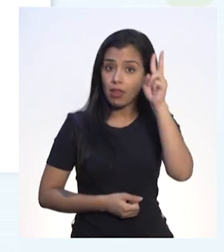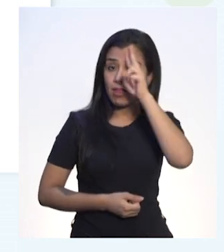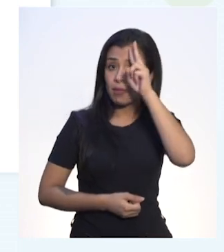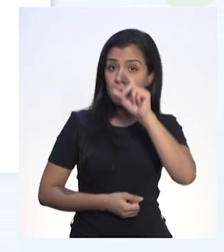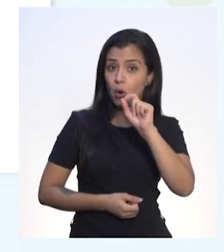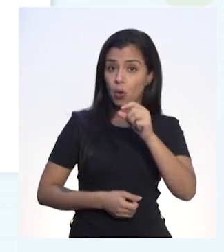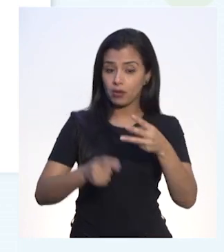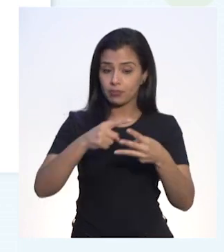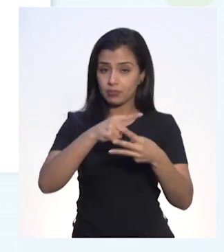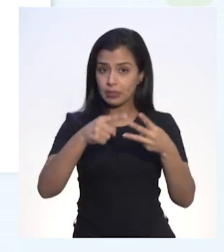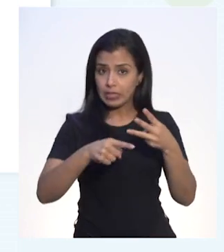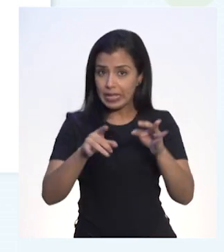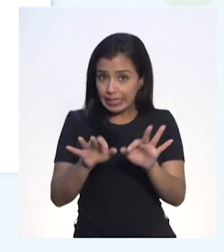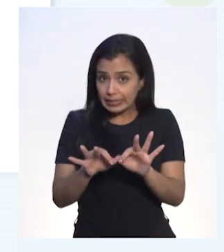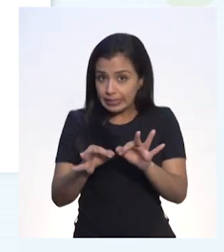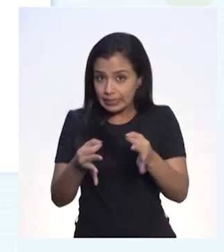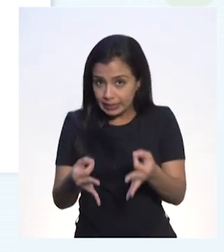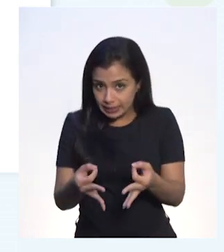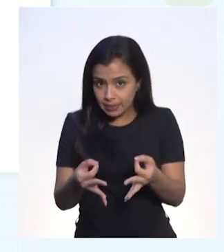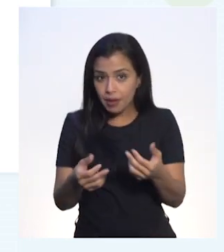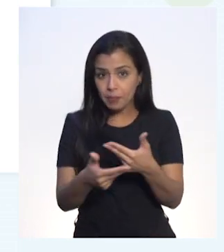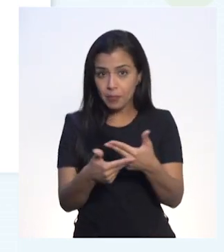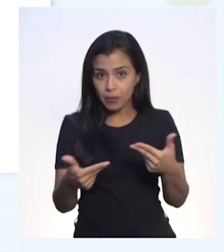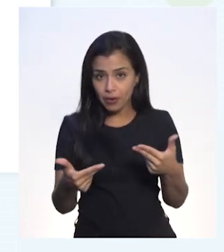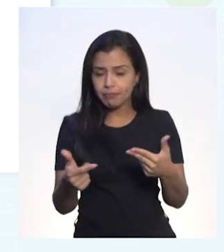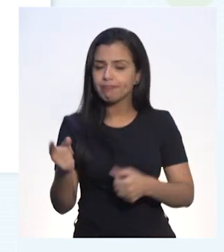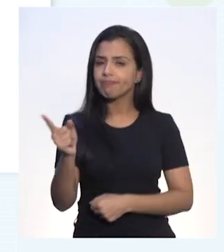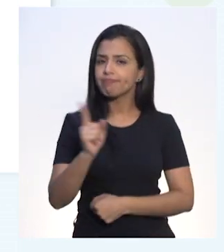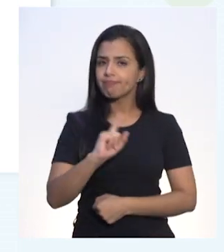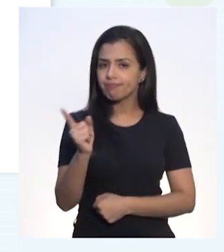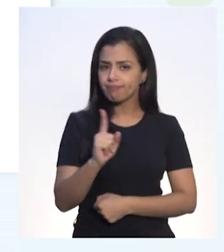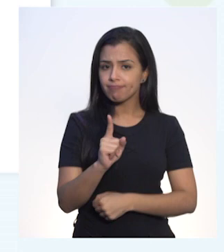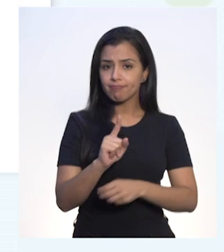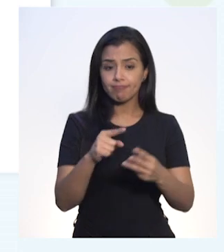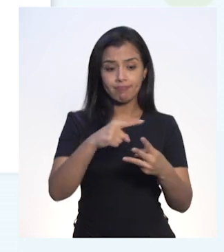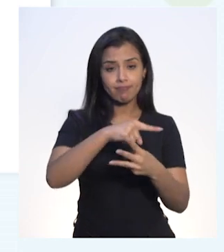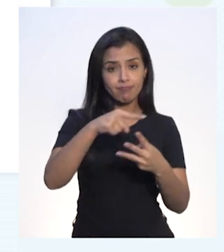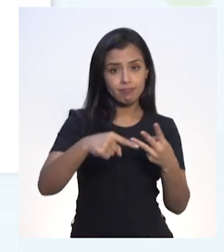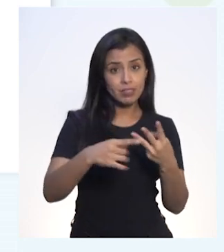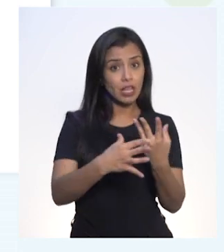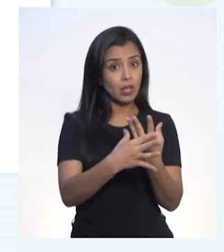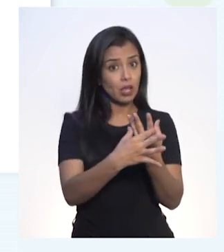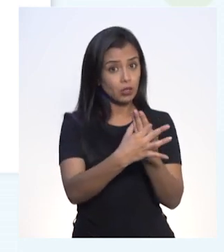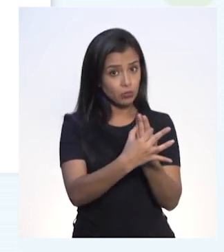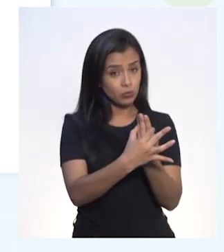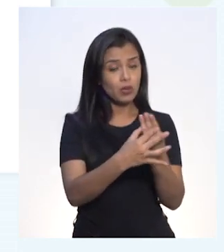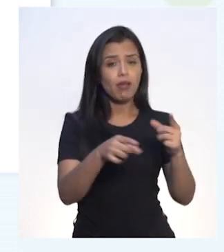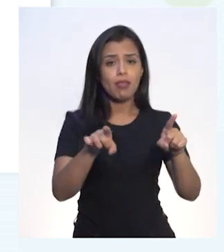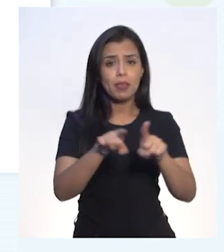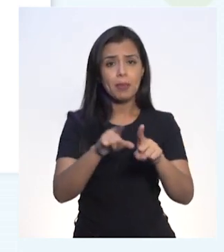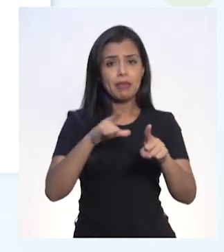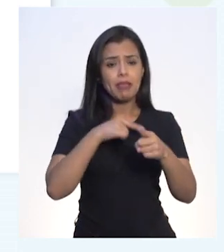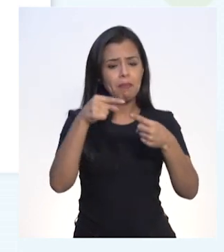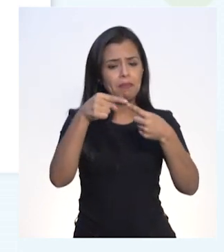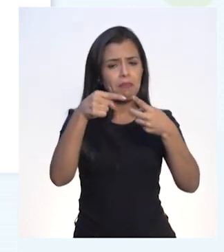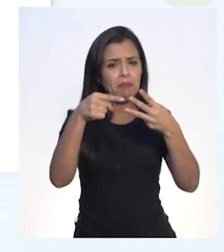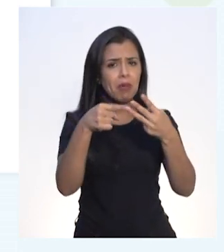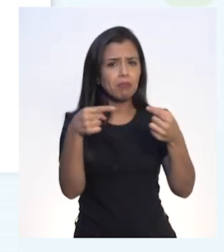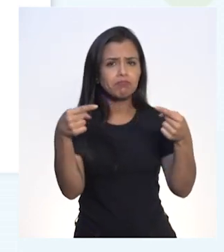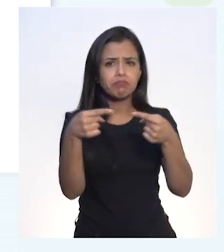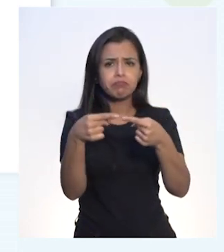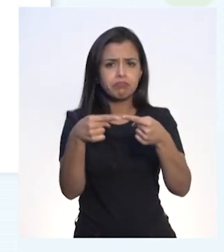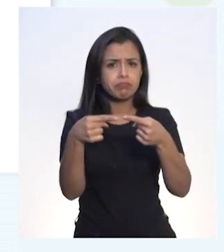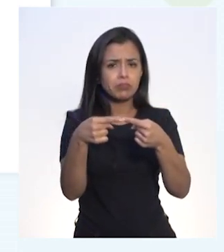essas não são simples categorias ou caixas. Elas estão relacionadas entre si e têm aspectos comuns.